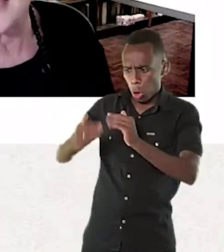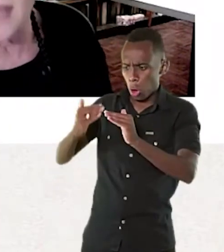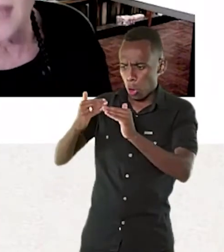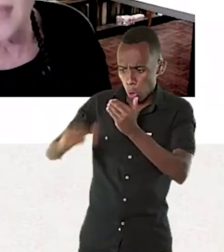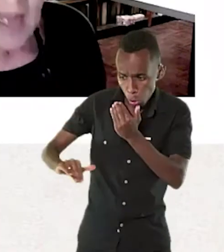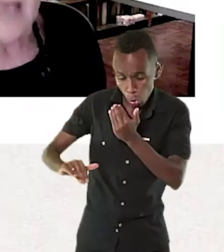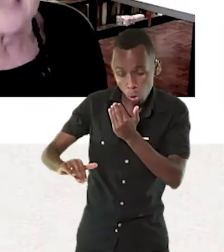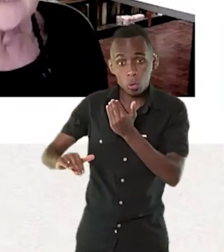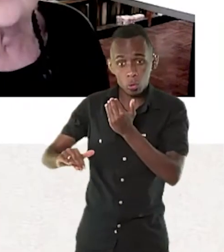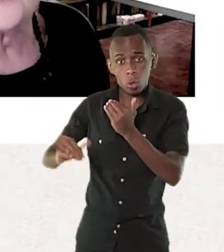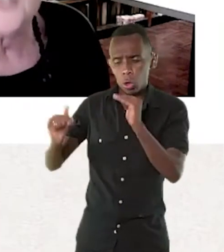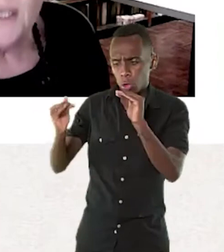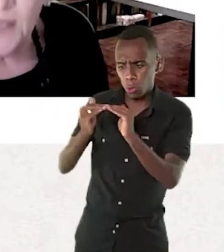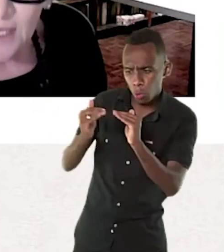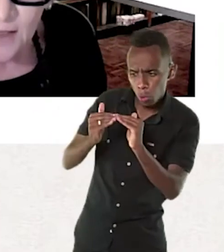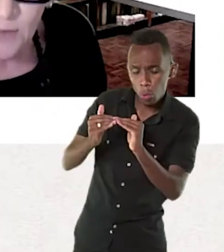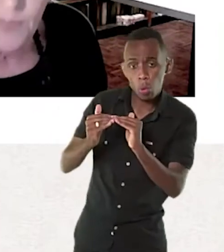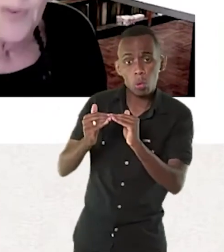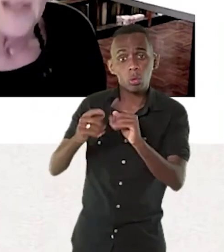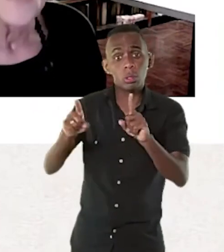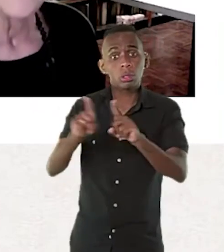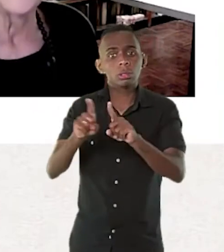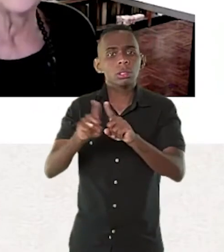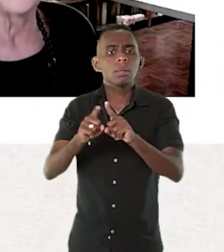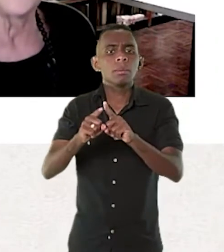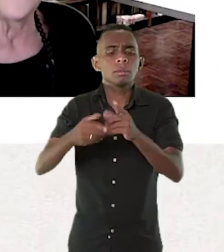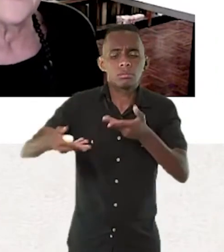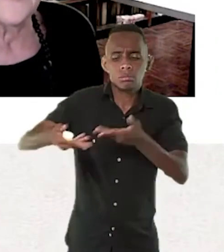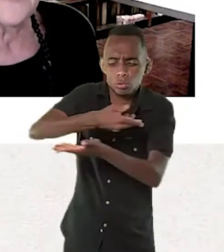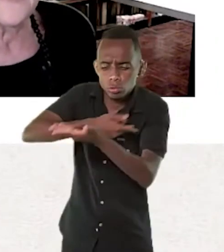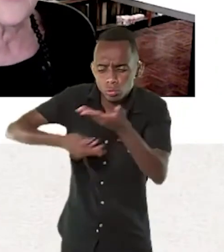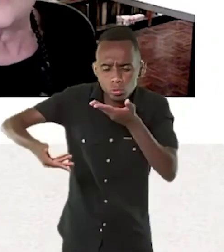discordância, a negociação